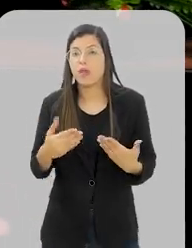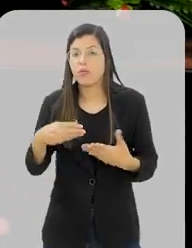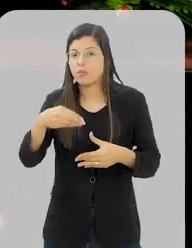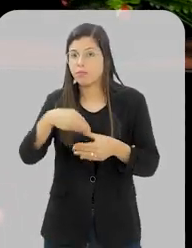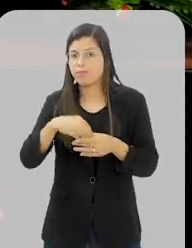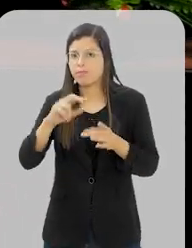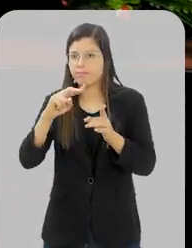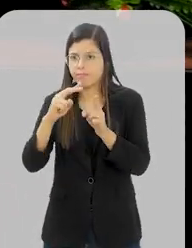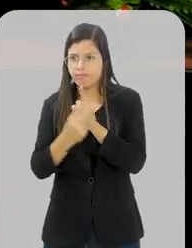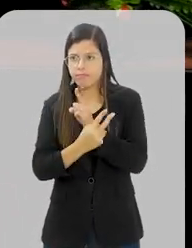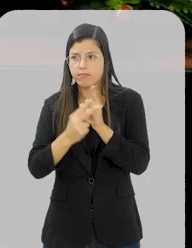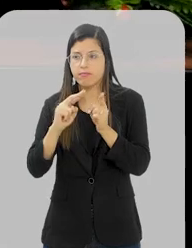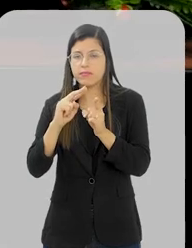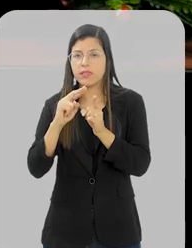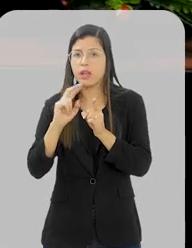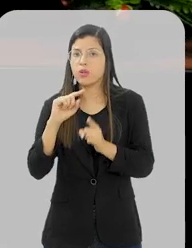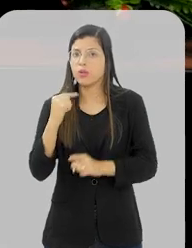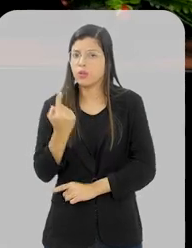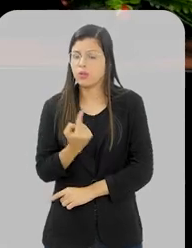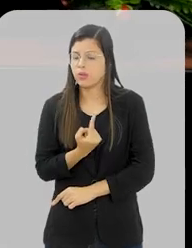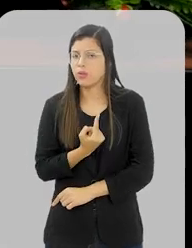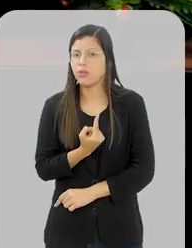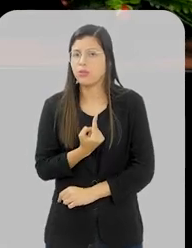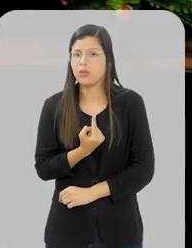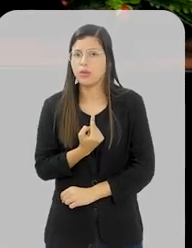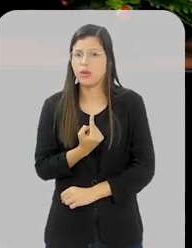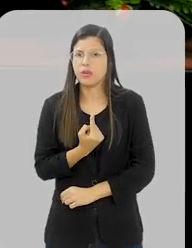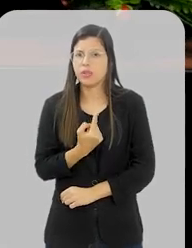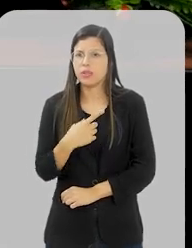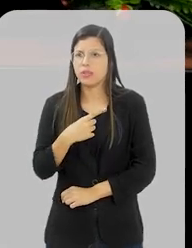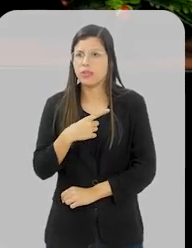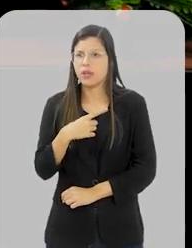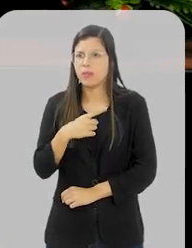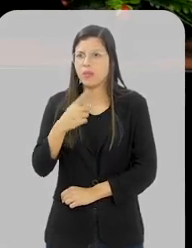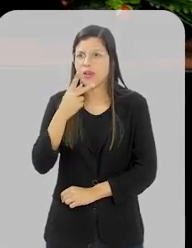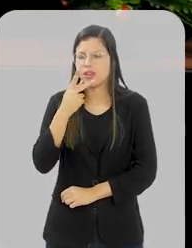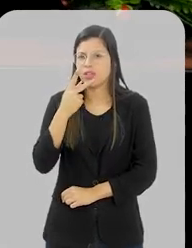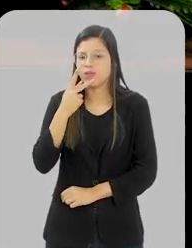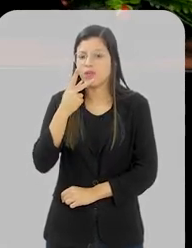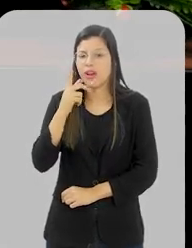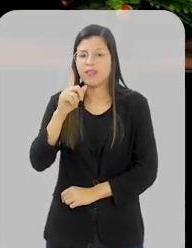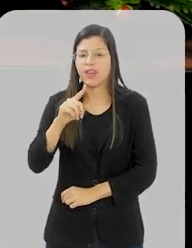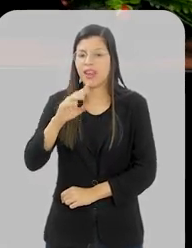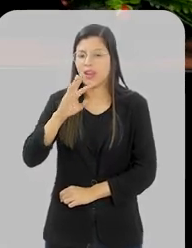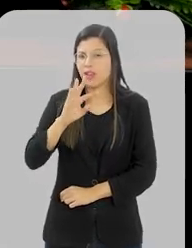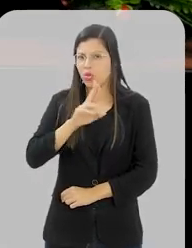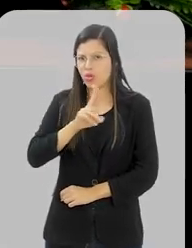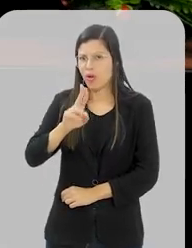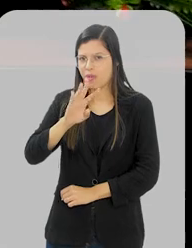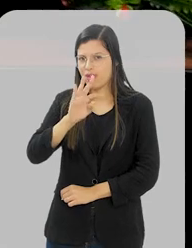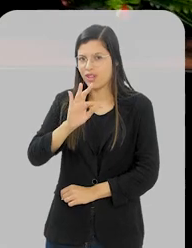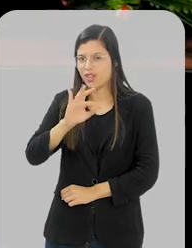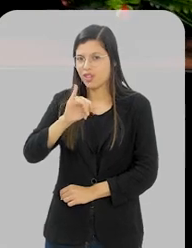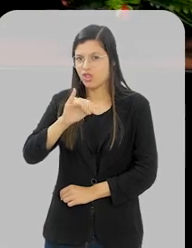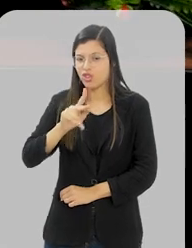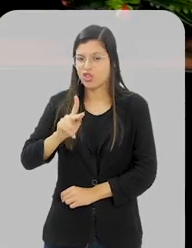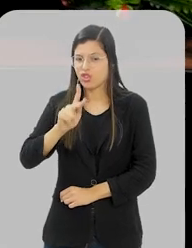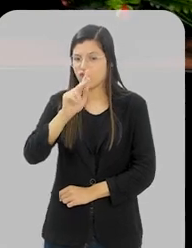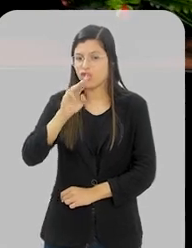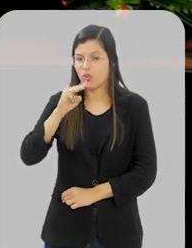Ótica eh nós temos que a gente chama de ticun olam que é